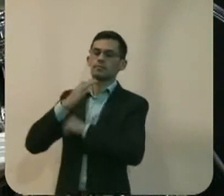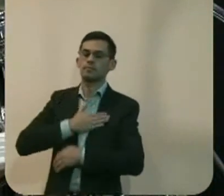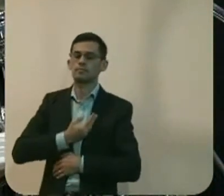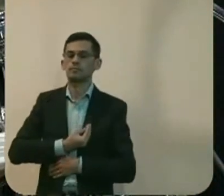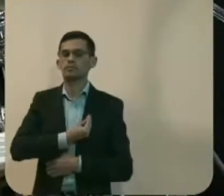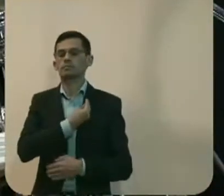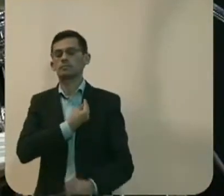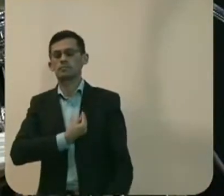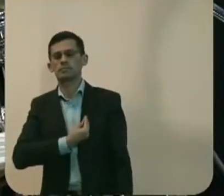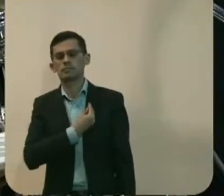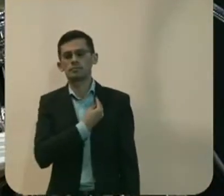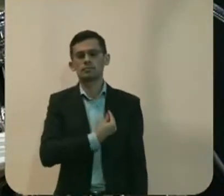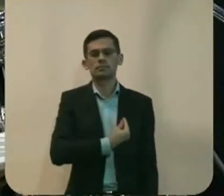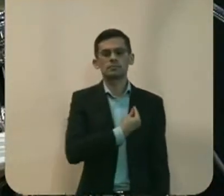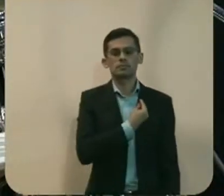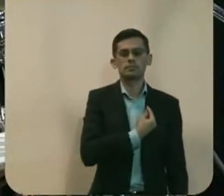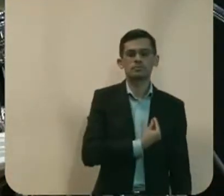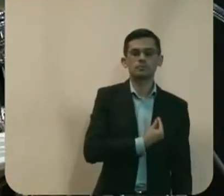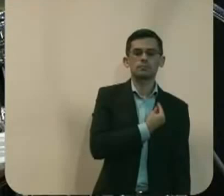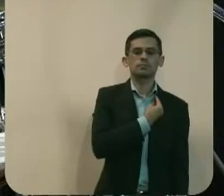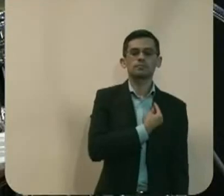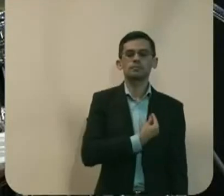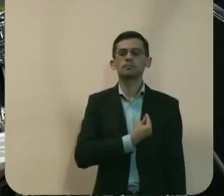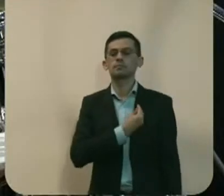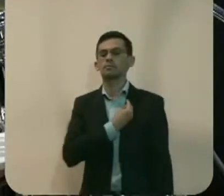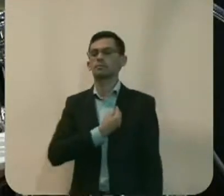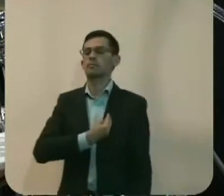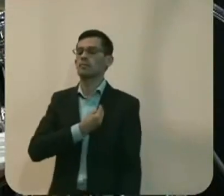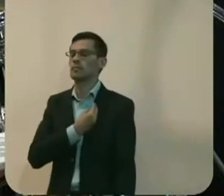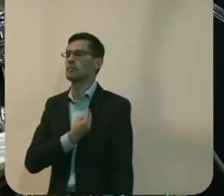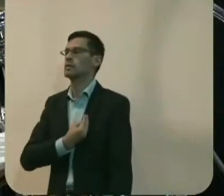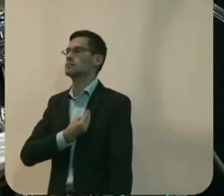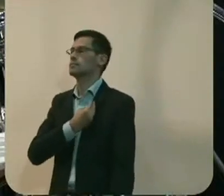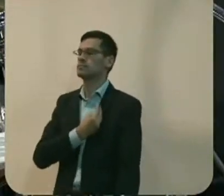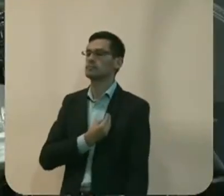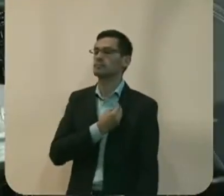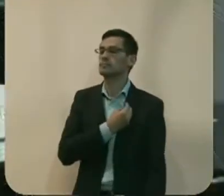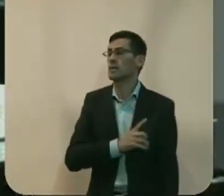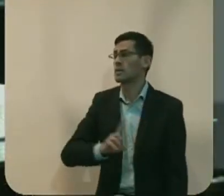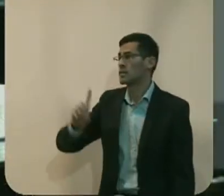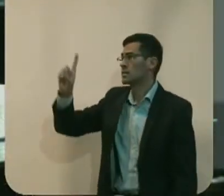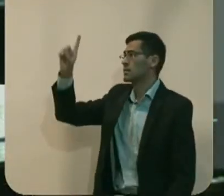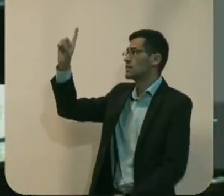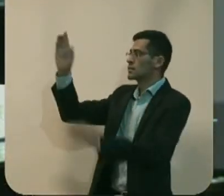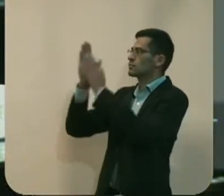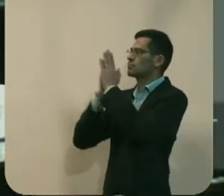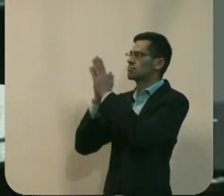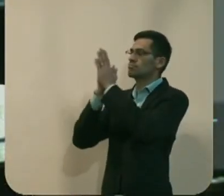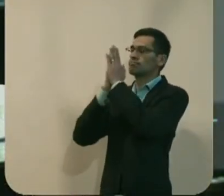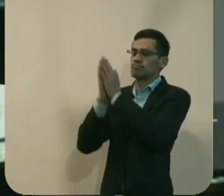ao teu abraço, a minha mão.